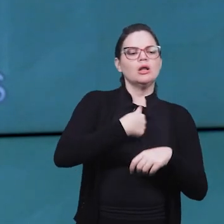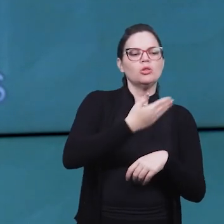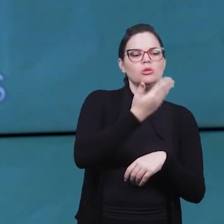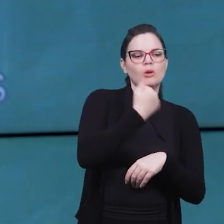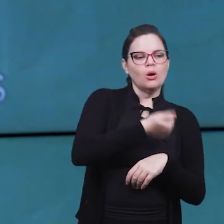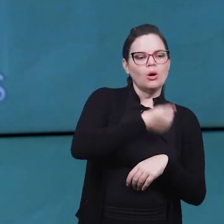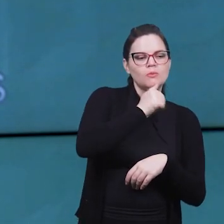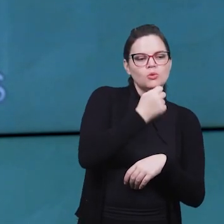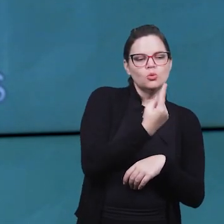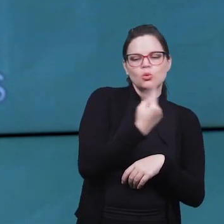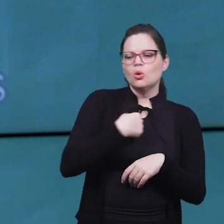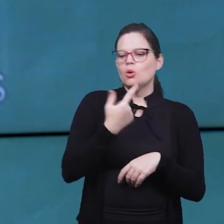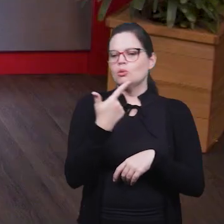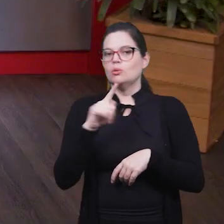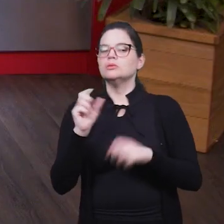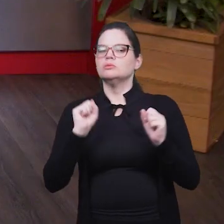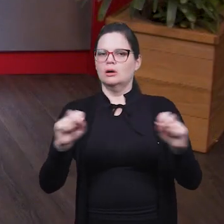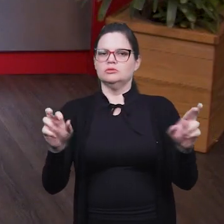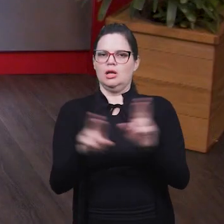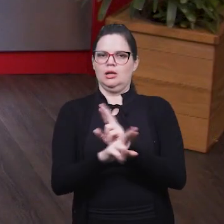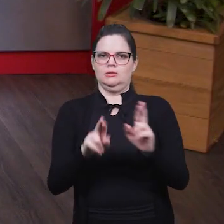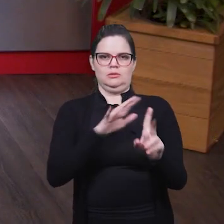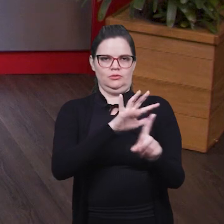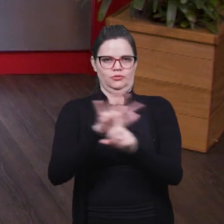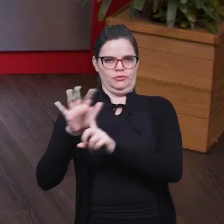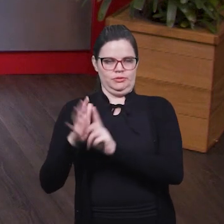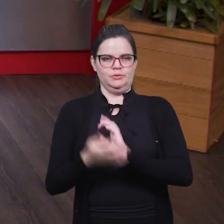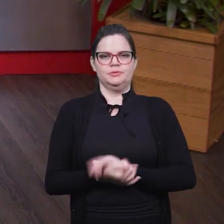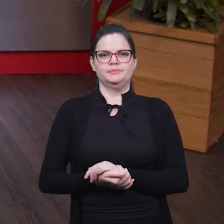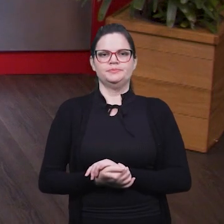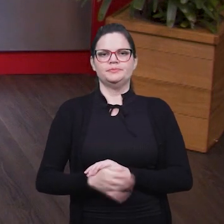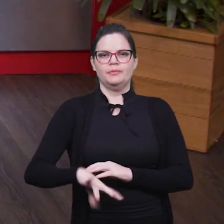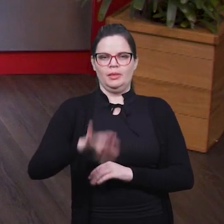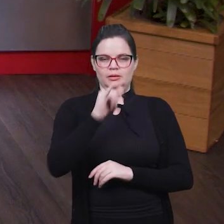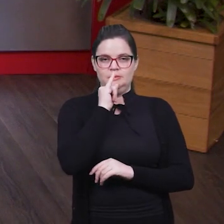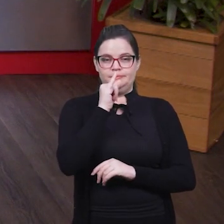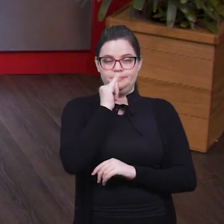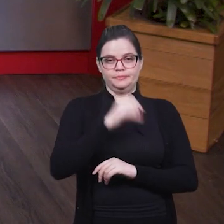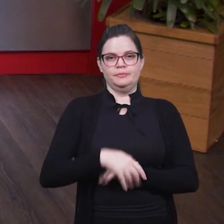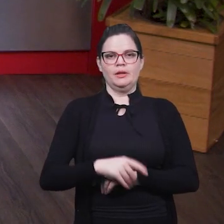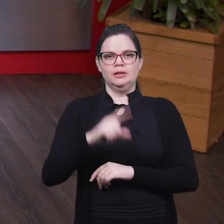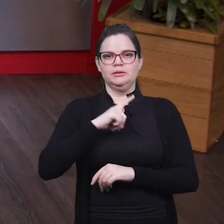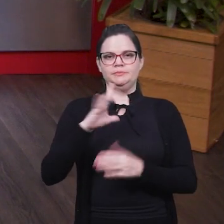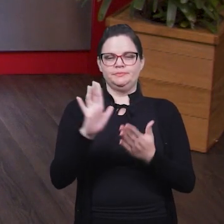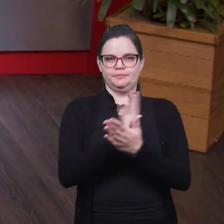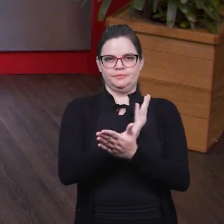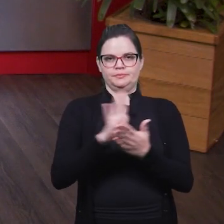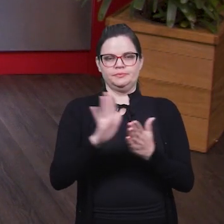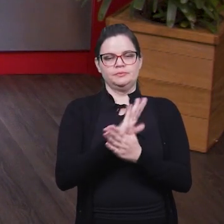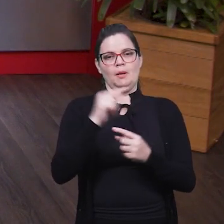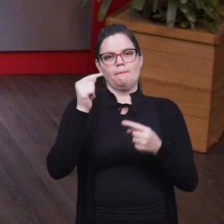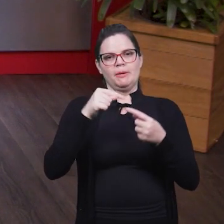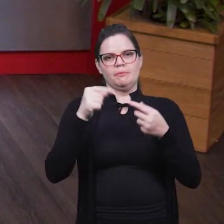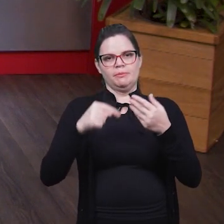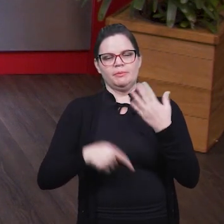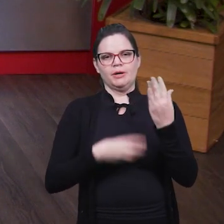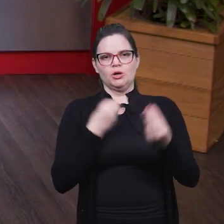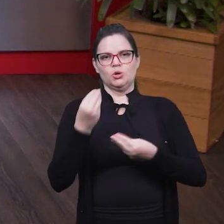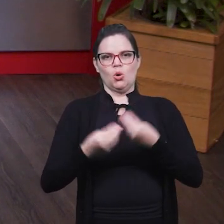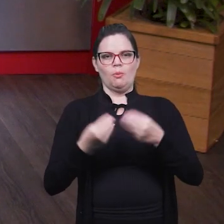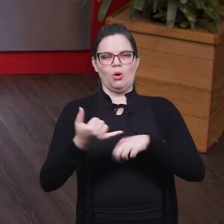de um paciente. Fatores biológicos. Existem pontos importantes como a distribuição da